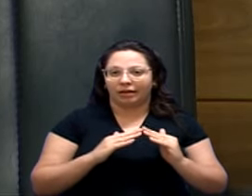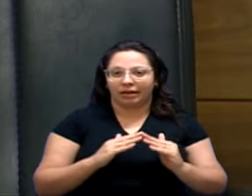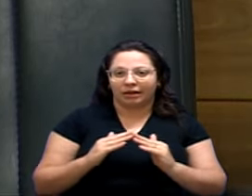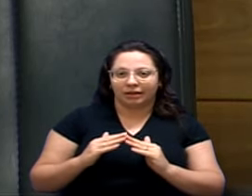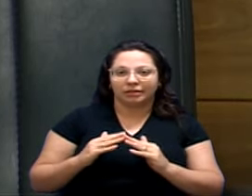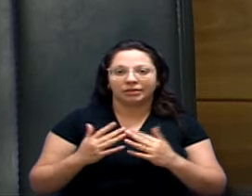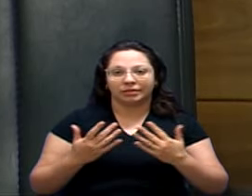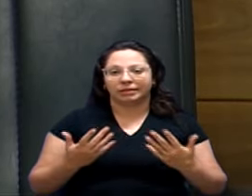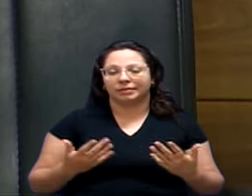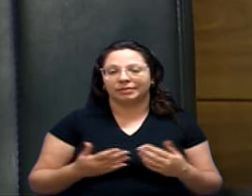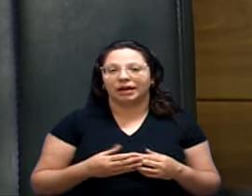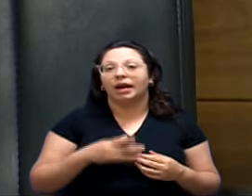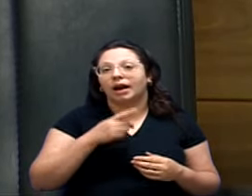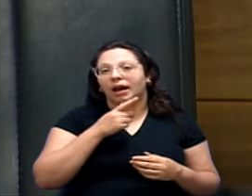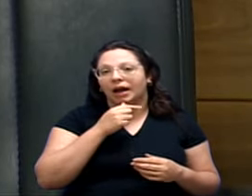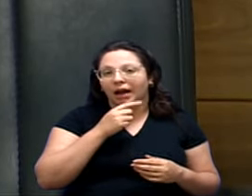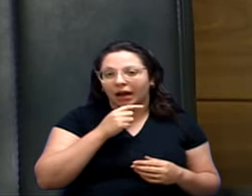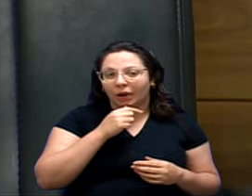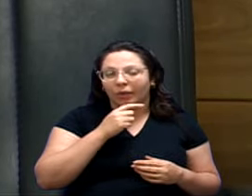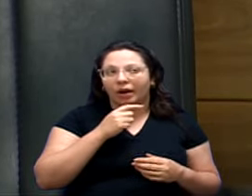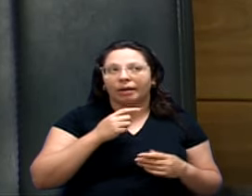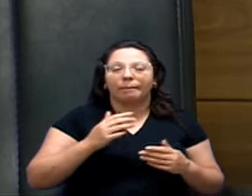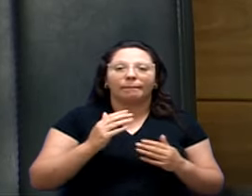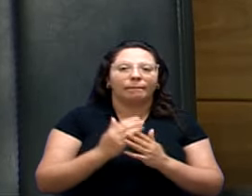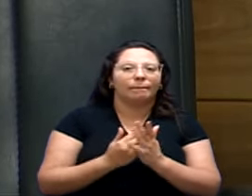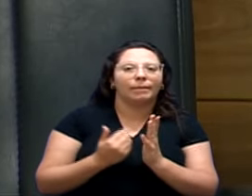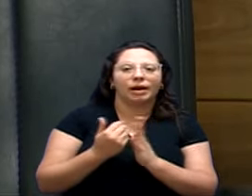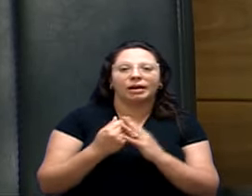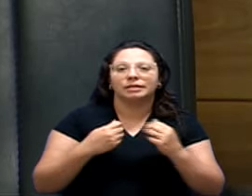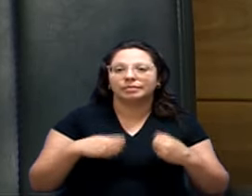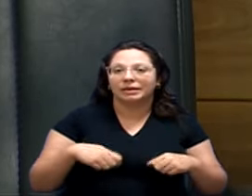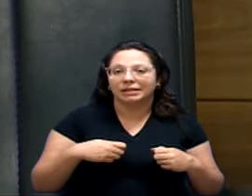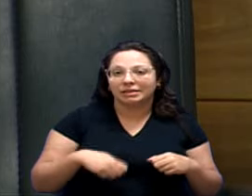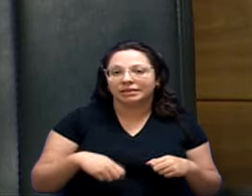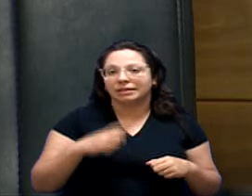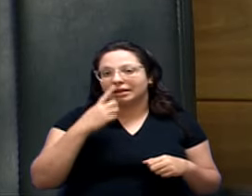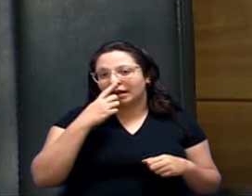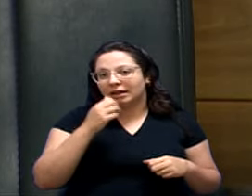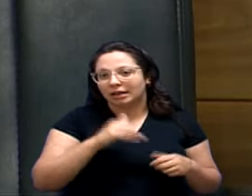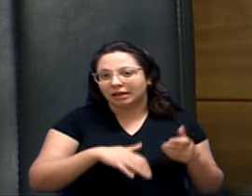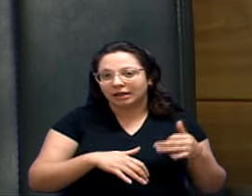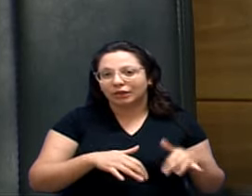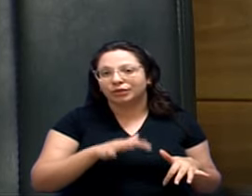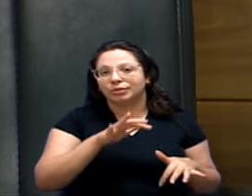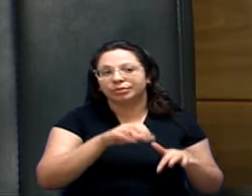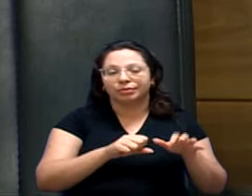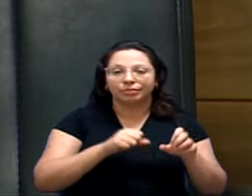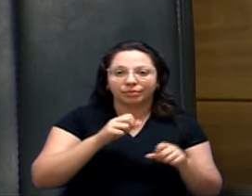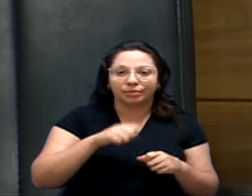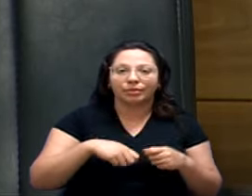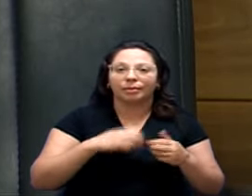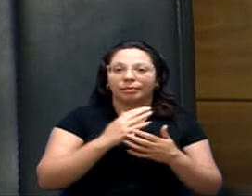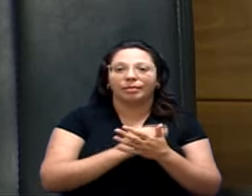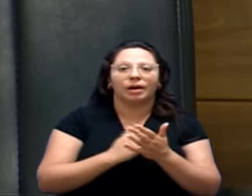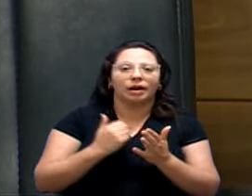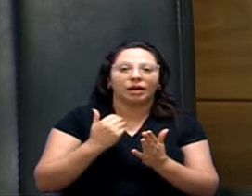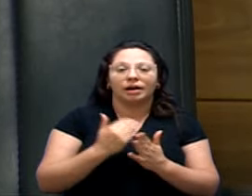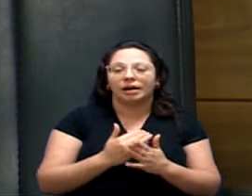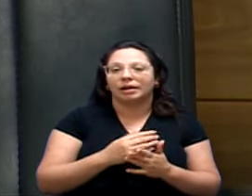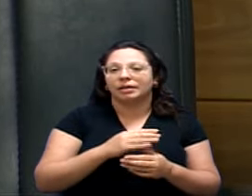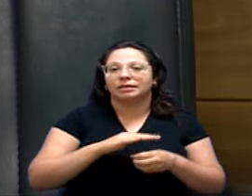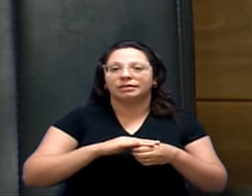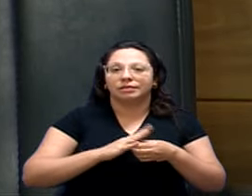carrega o abastecimento de água sobrecarrega o abast o a coleta o afastamento de esgoto então a gente vem a